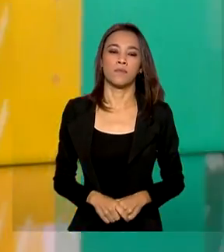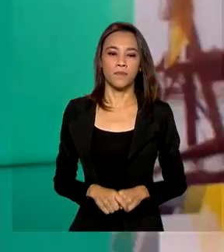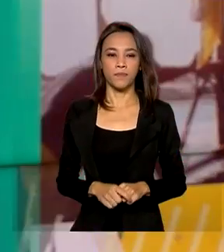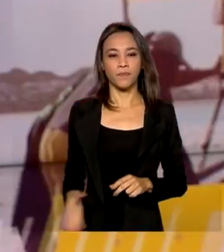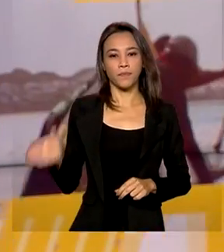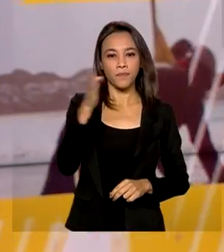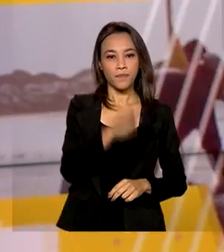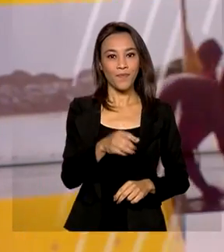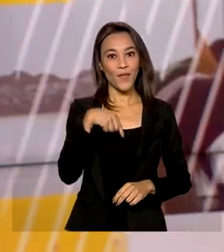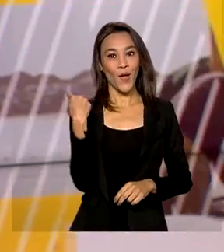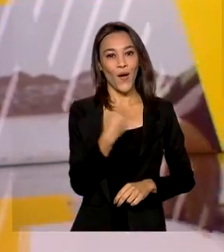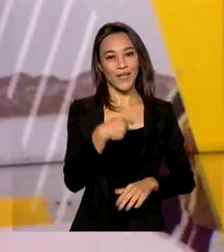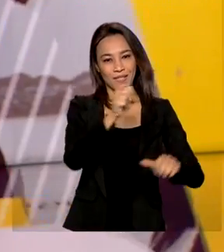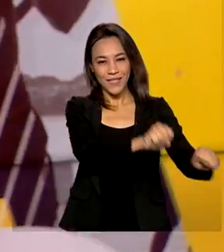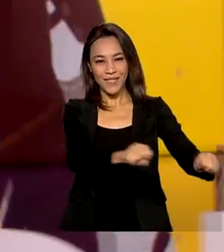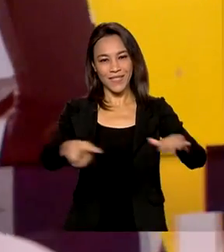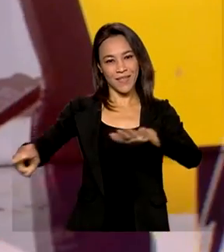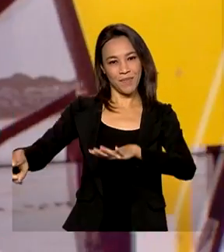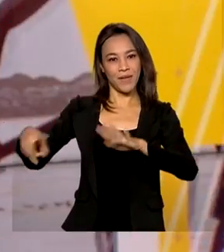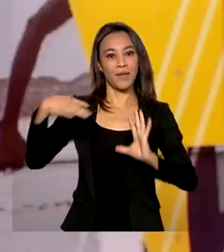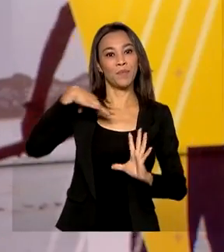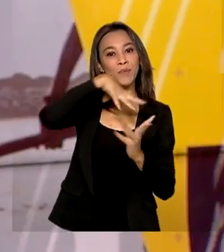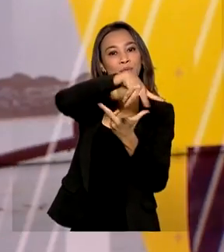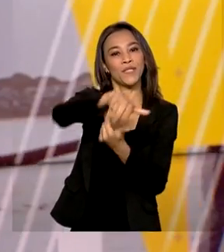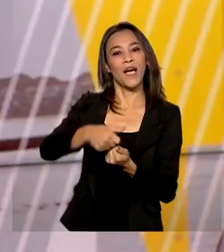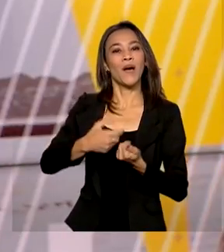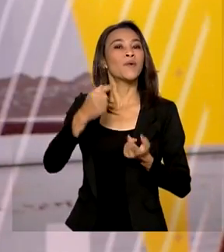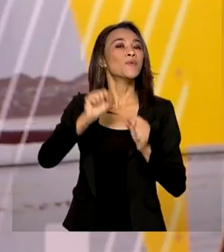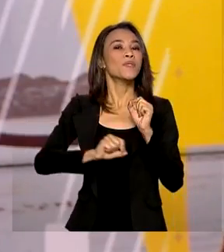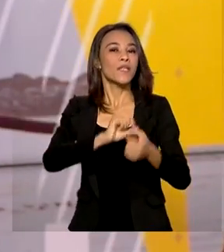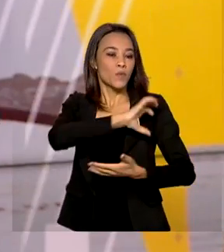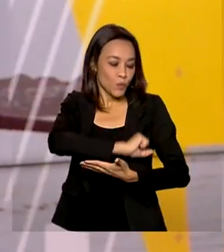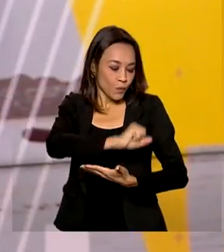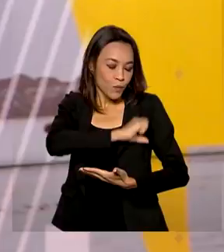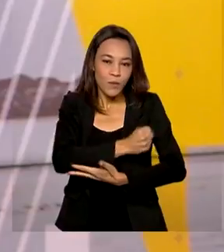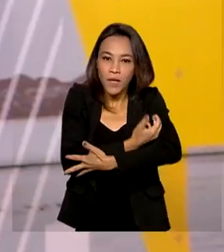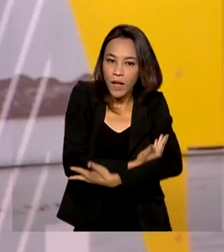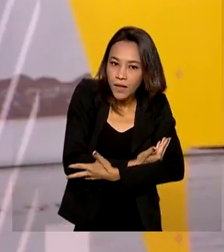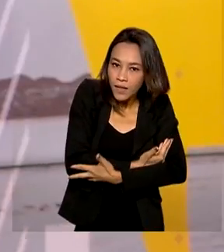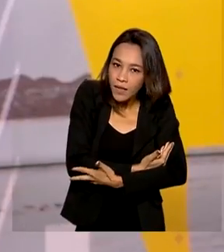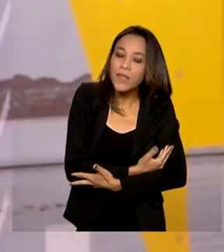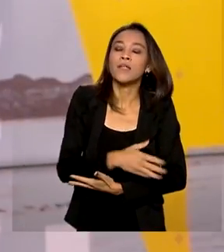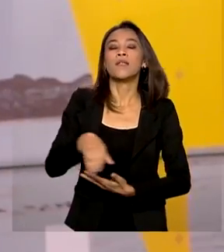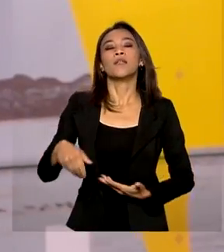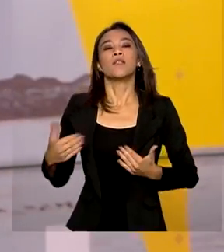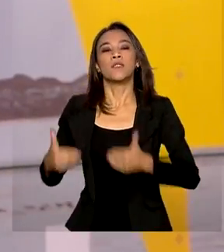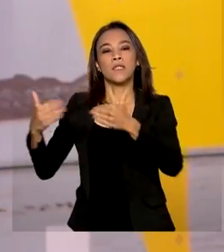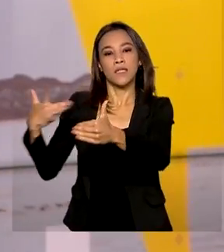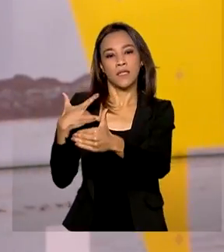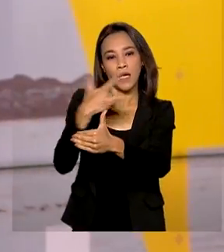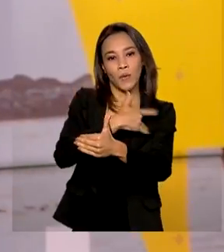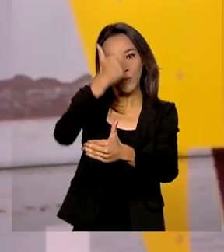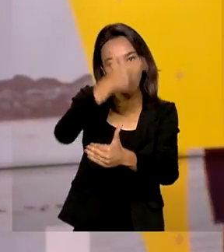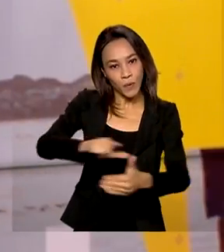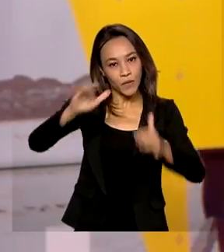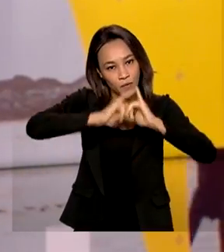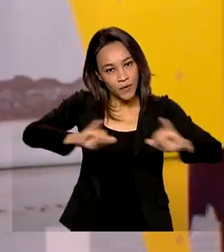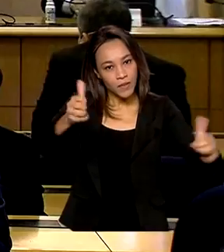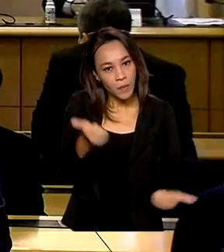Estamos na Semana Mundial de Aleitamento Materno e o Ministério da Saúde lançou mais uma campanha para incentivar esse